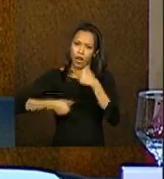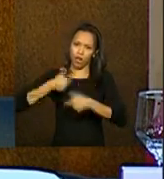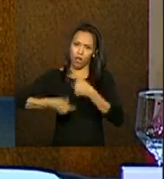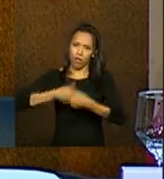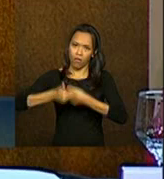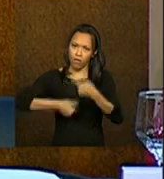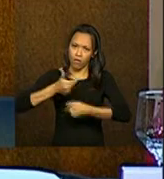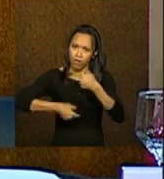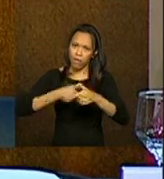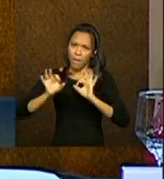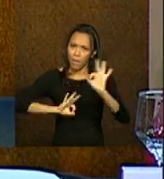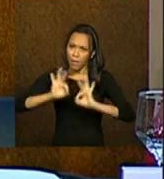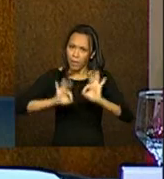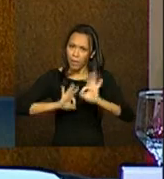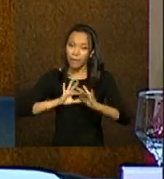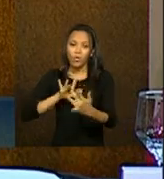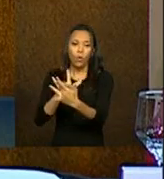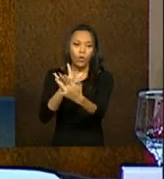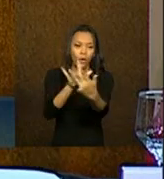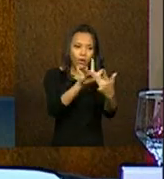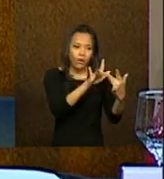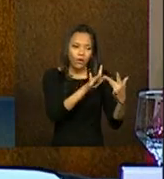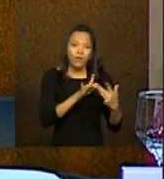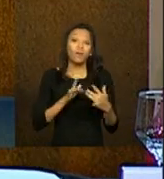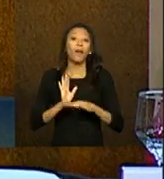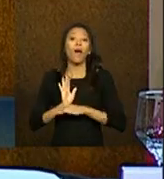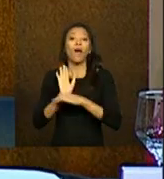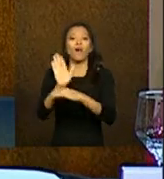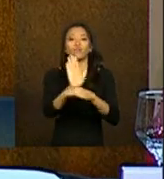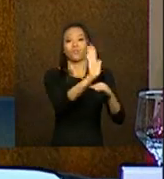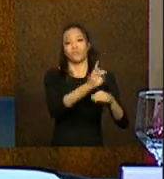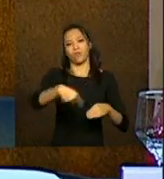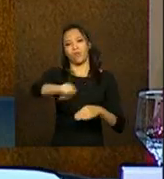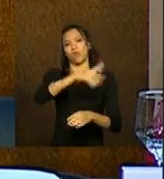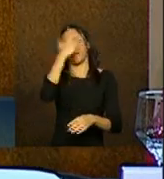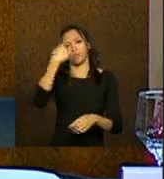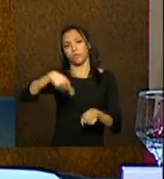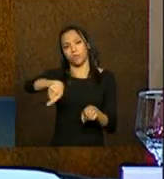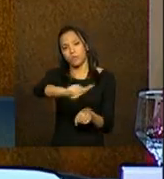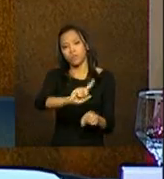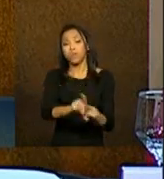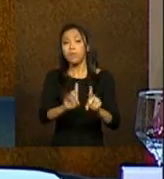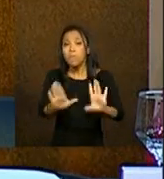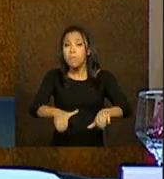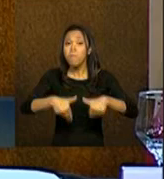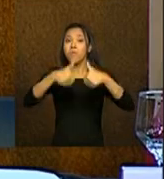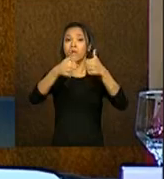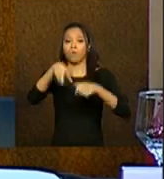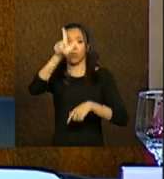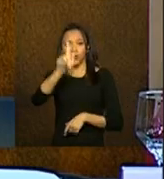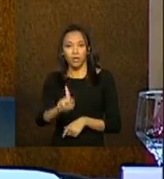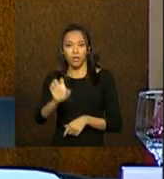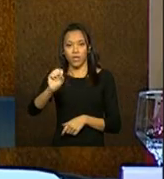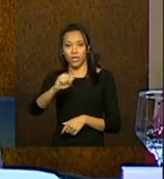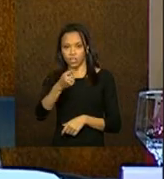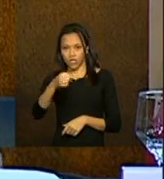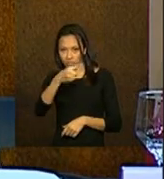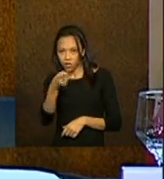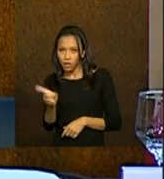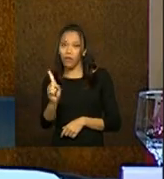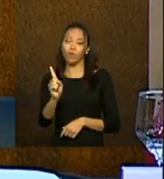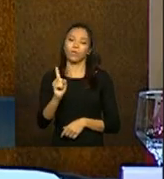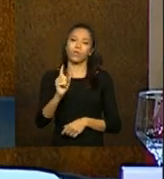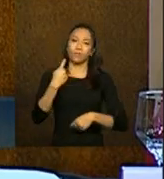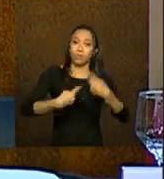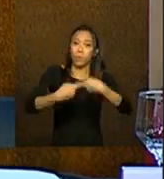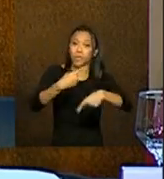mais sintonizado com as necessidades da população e pra melhoria da gestão das políticas públicas, não só a melhoria do